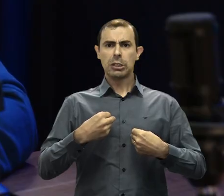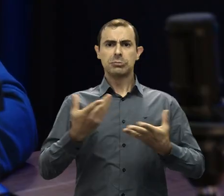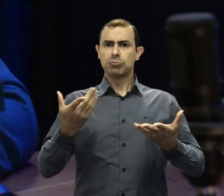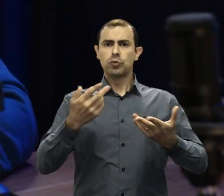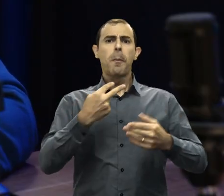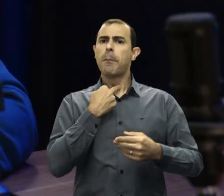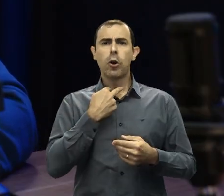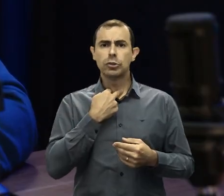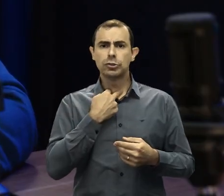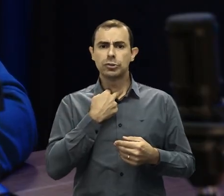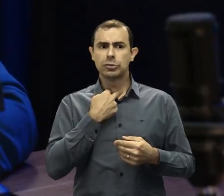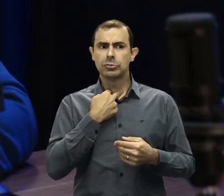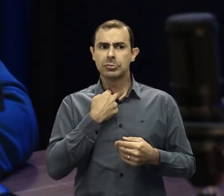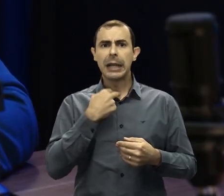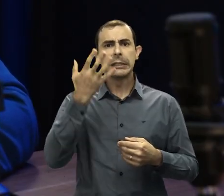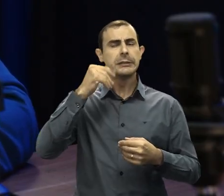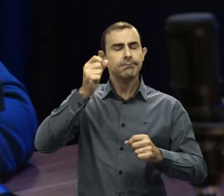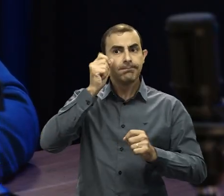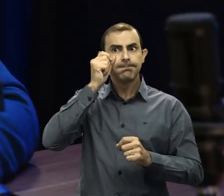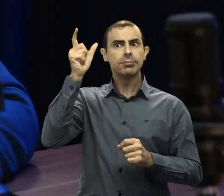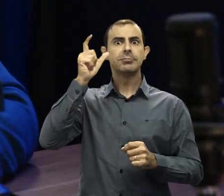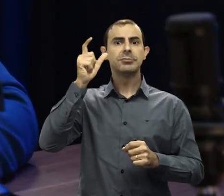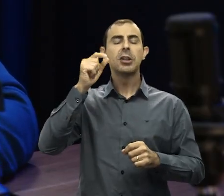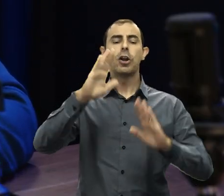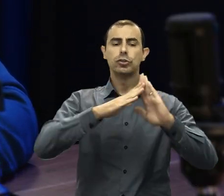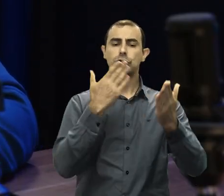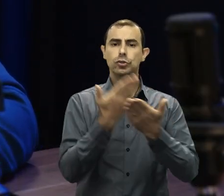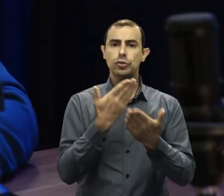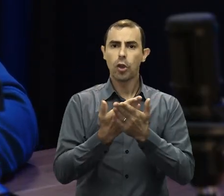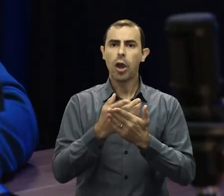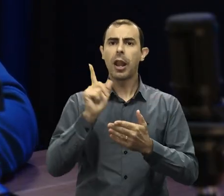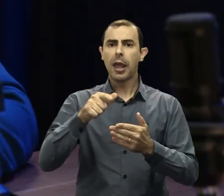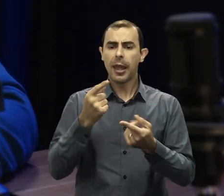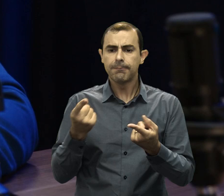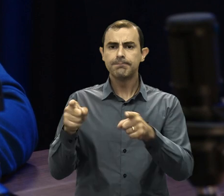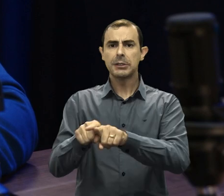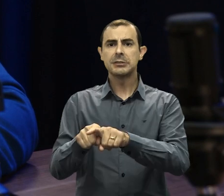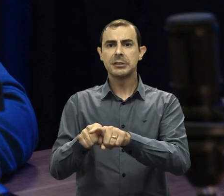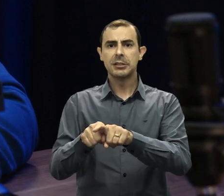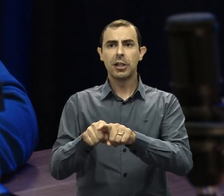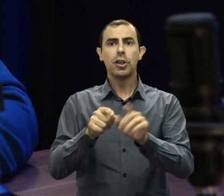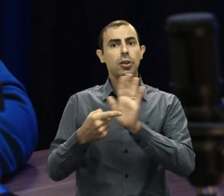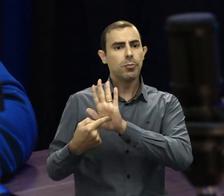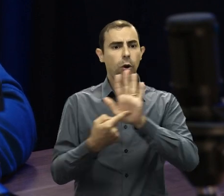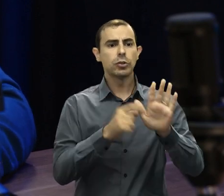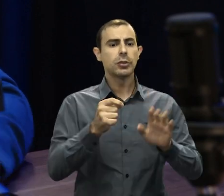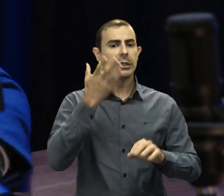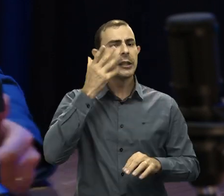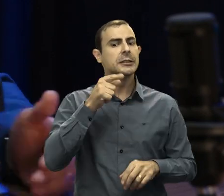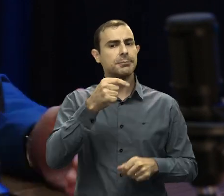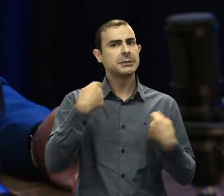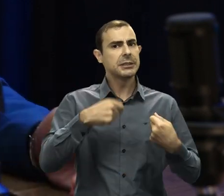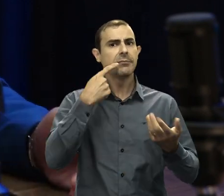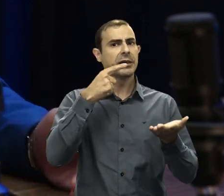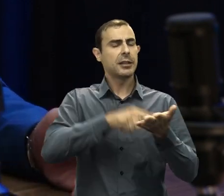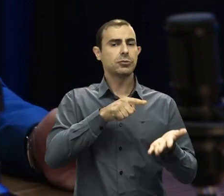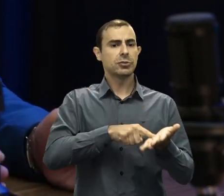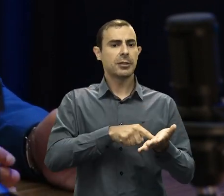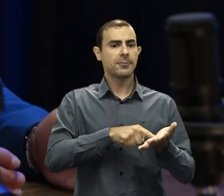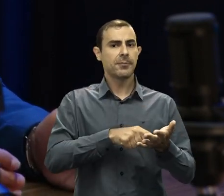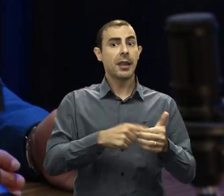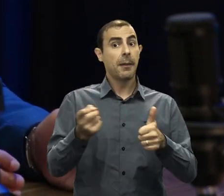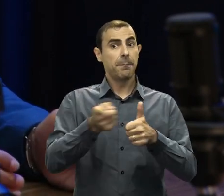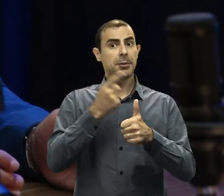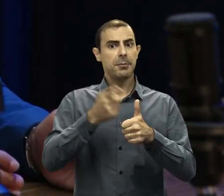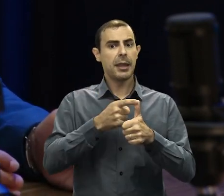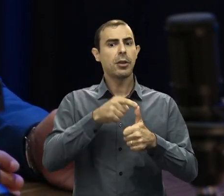íntimas. Então a escola fica sendo como parceira e a gente mostra para ela que ela tem que denunciar, ela vai primeiro aprender a